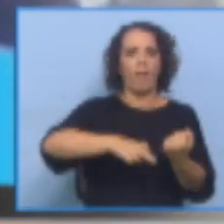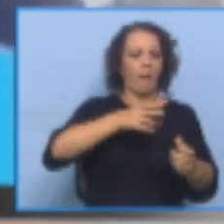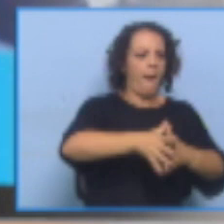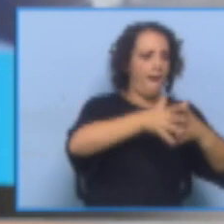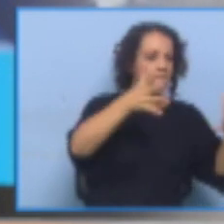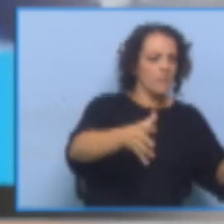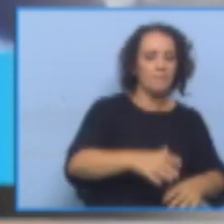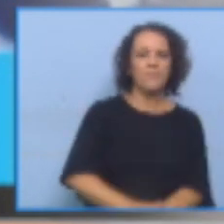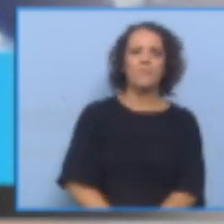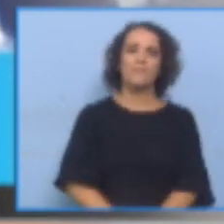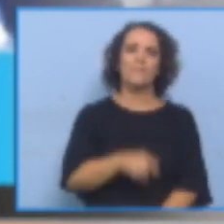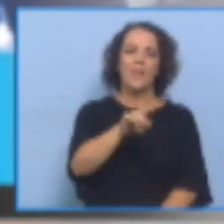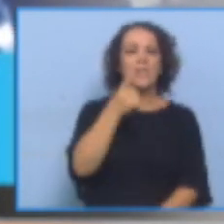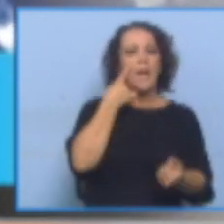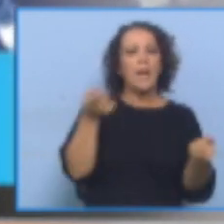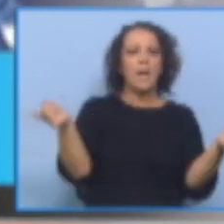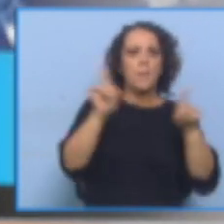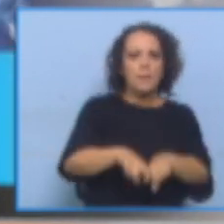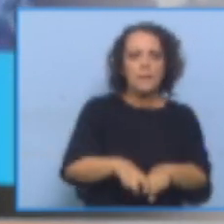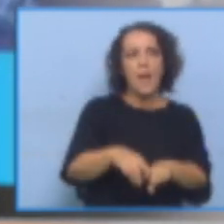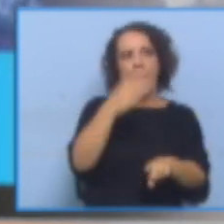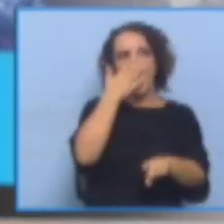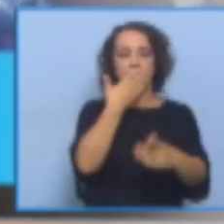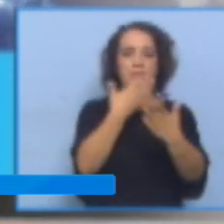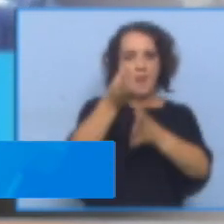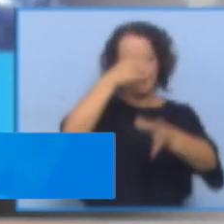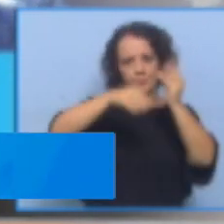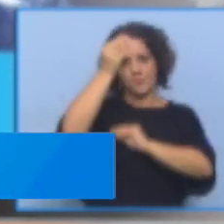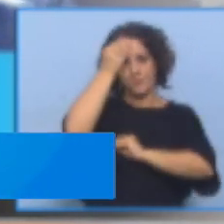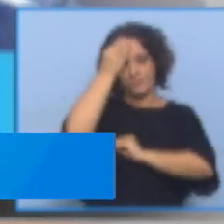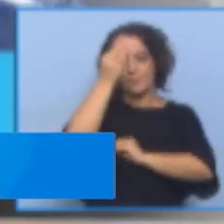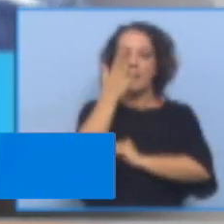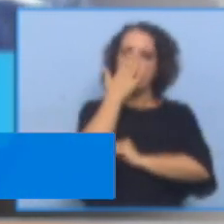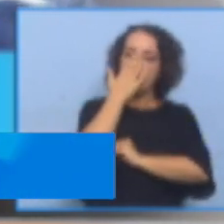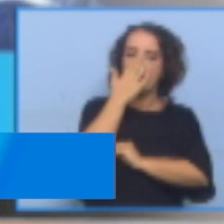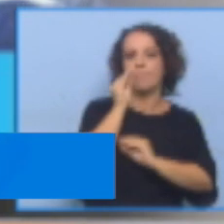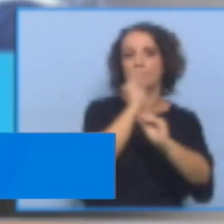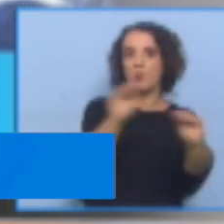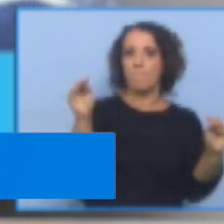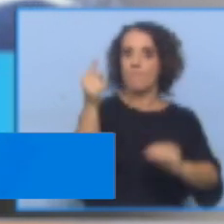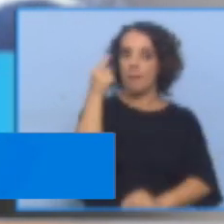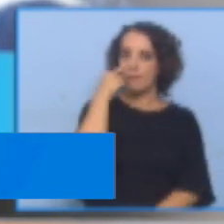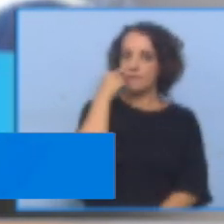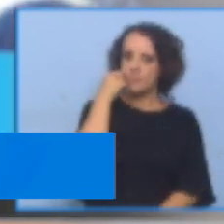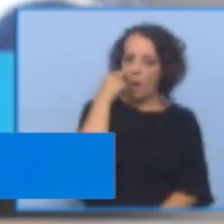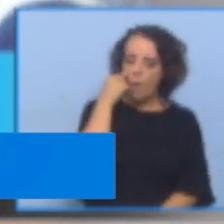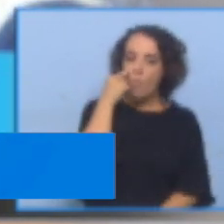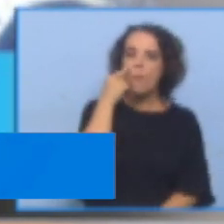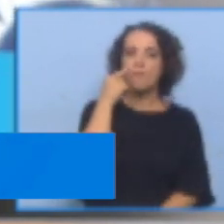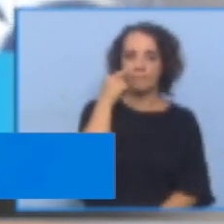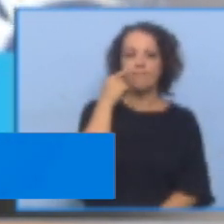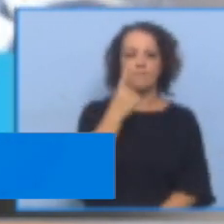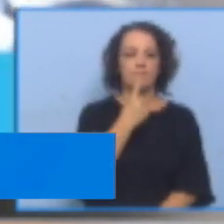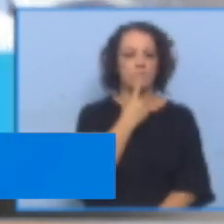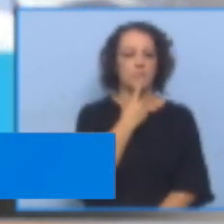a repetição é pedagógica, ou seja, trata-se de mais um alerta, de mais um sinal que vai, no fundo,